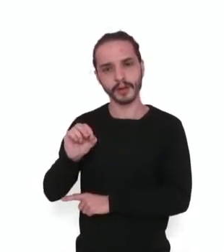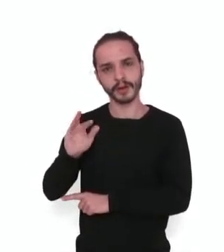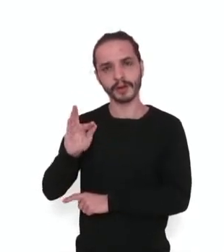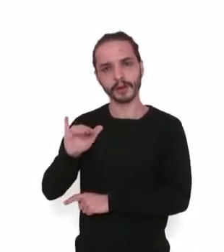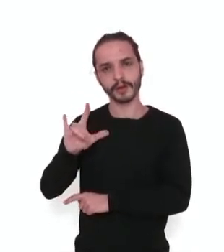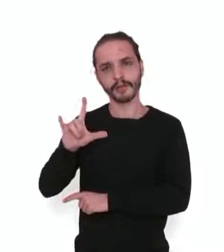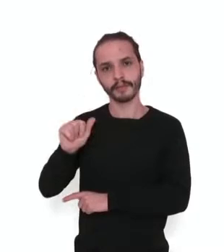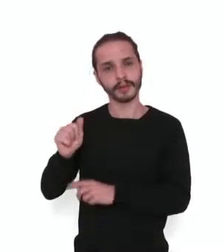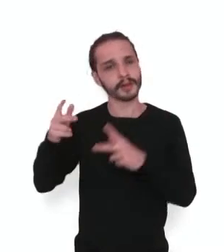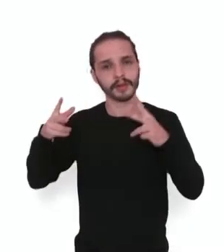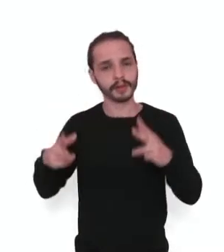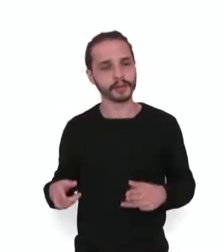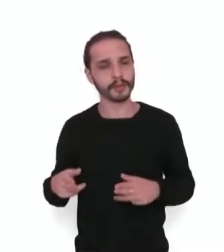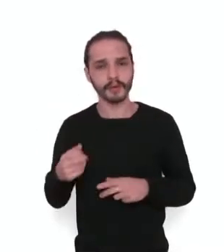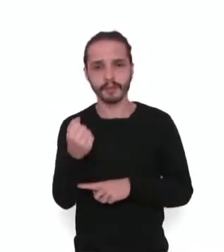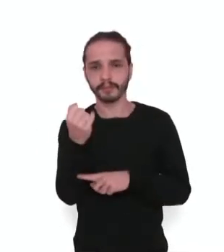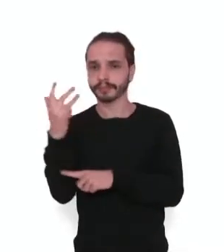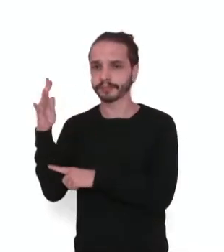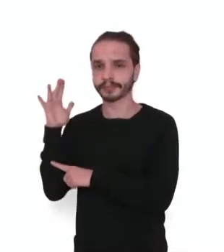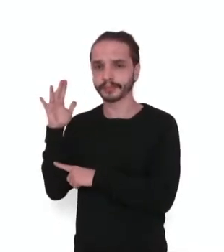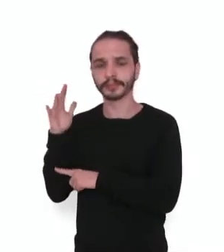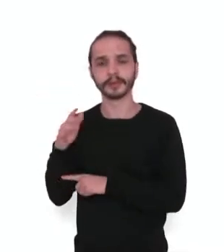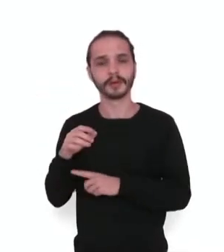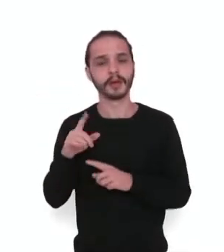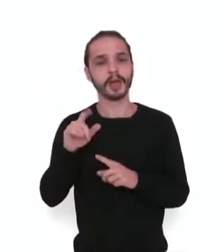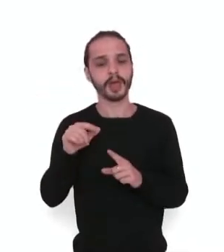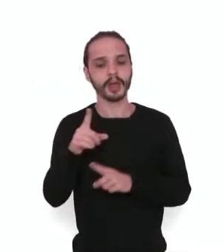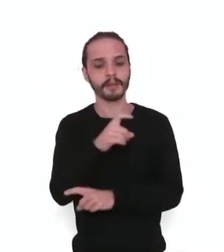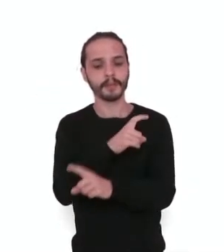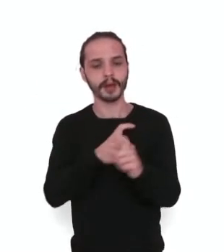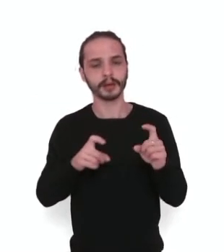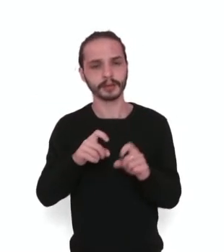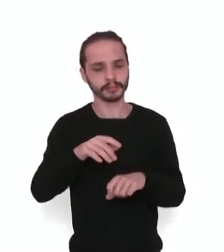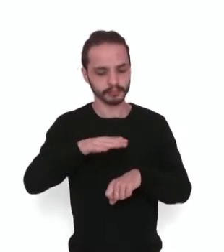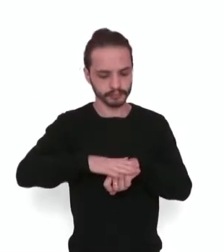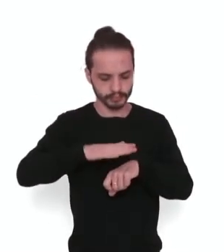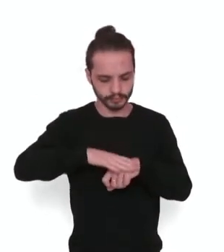vegetais. São as bactérias autótrofas,